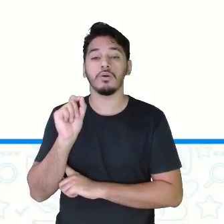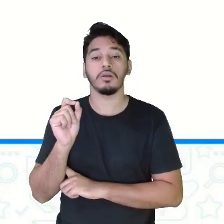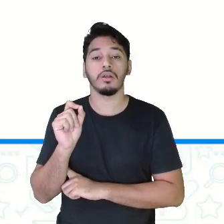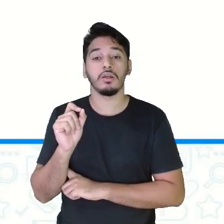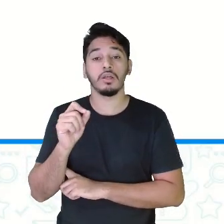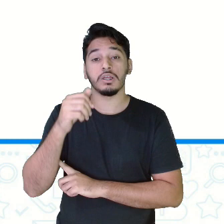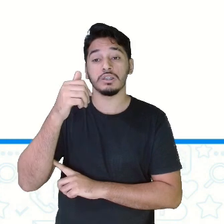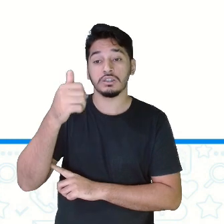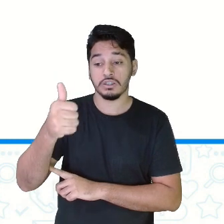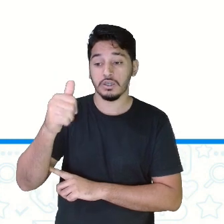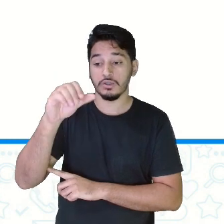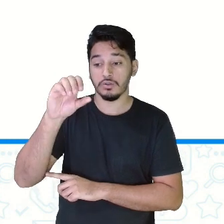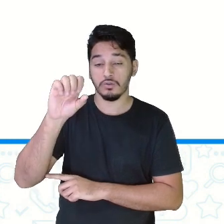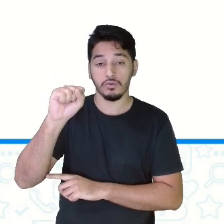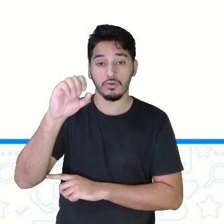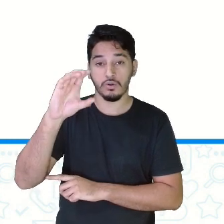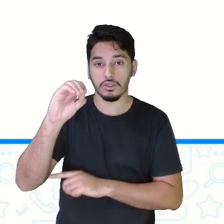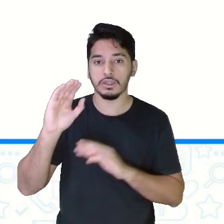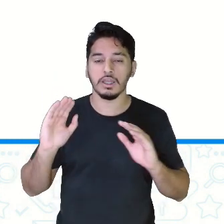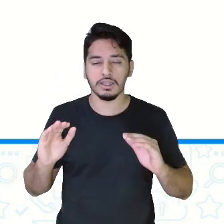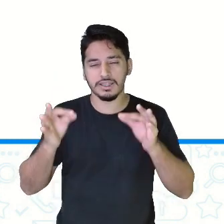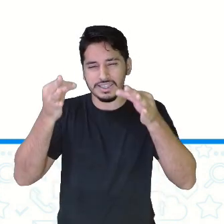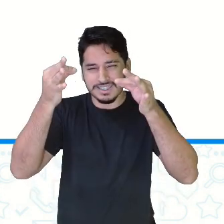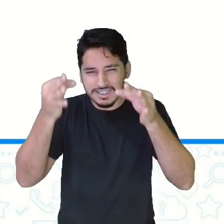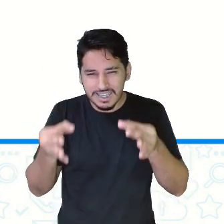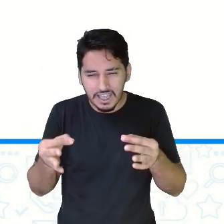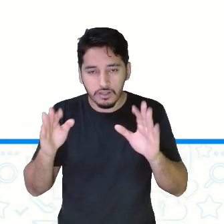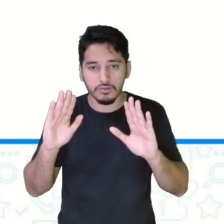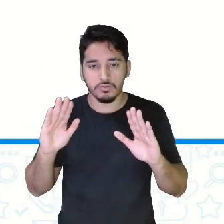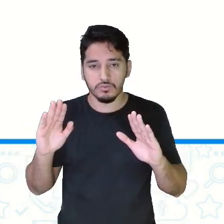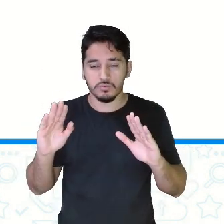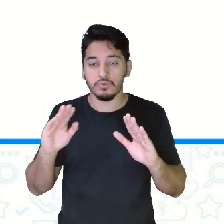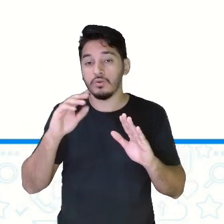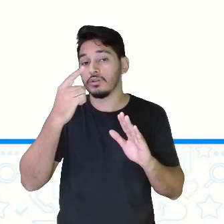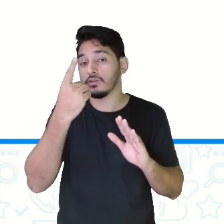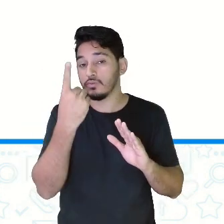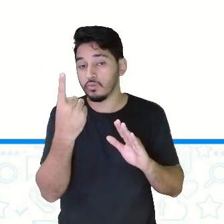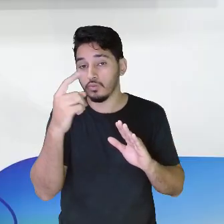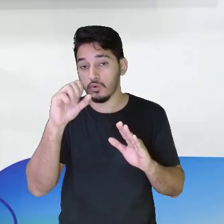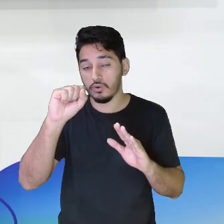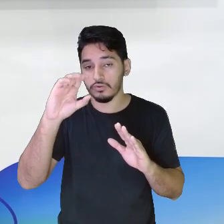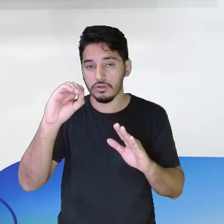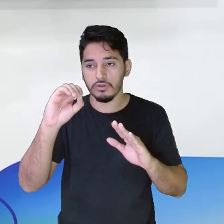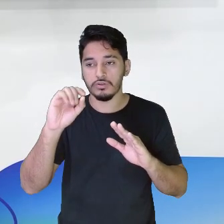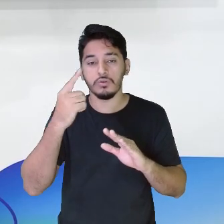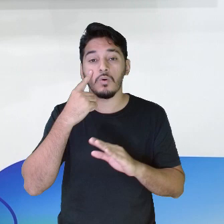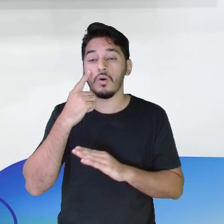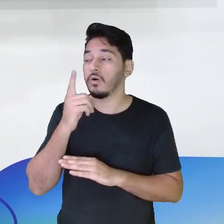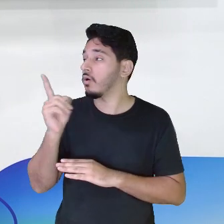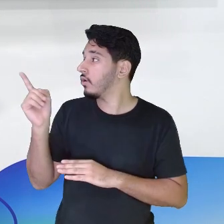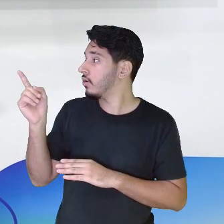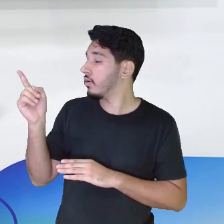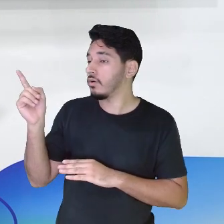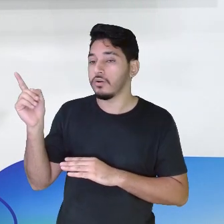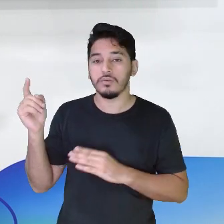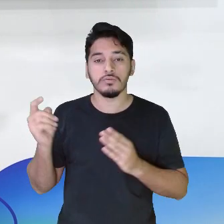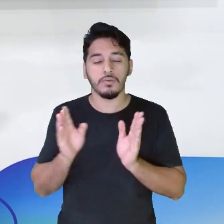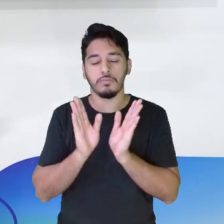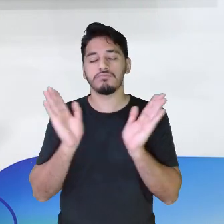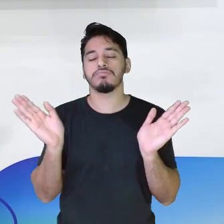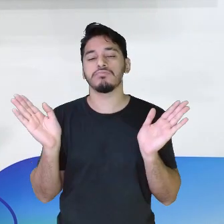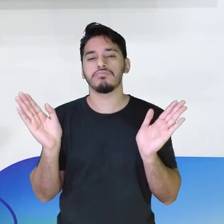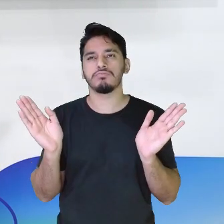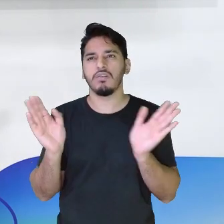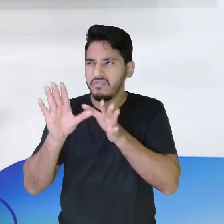exatamente 180 graus. Exatamente, 180 graus. É como se eu tivesse de braços abertos.